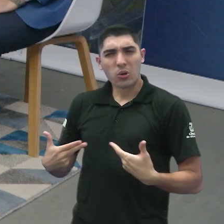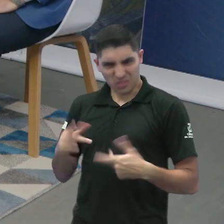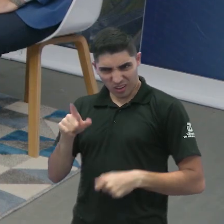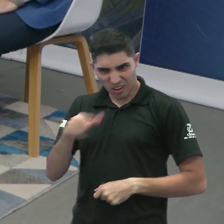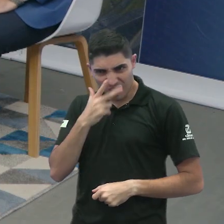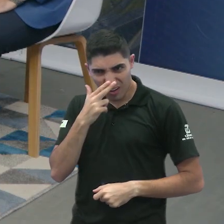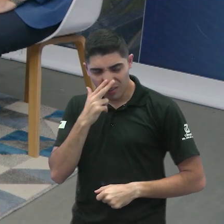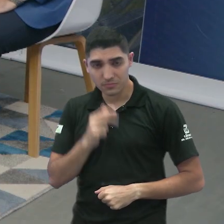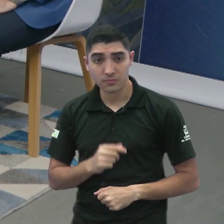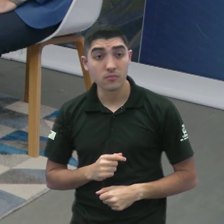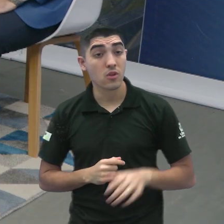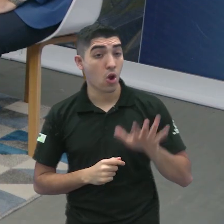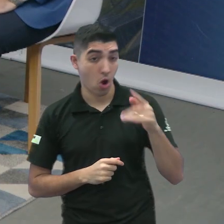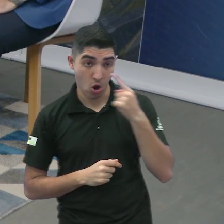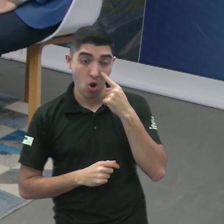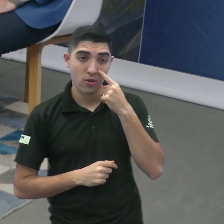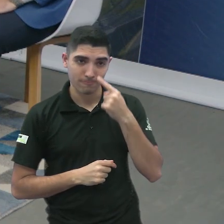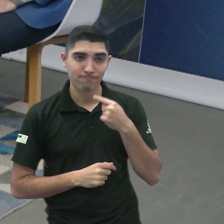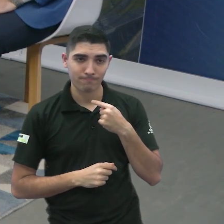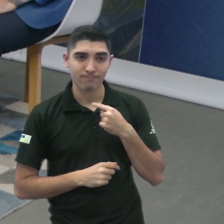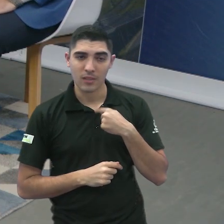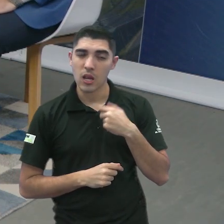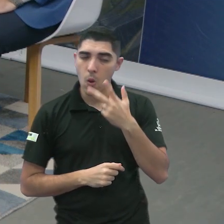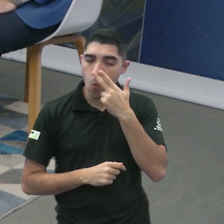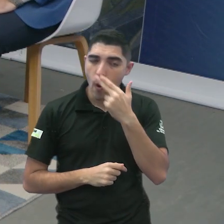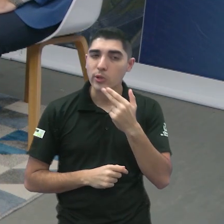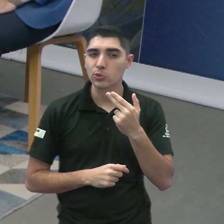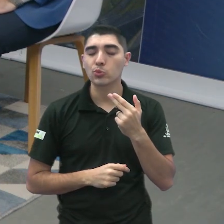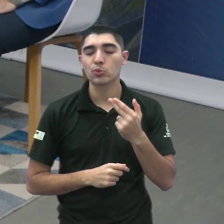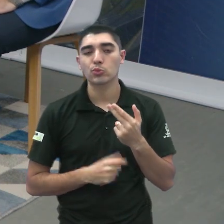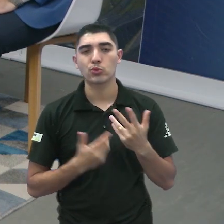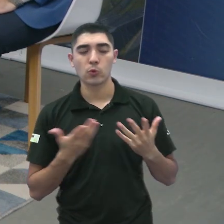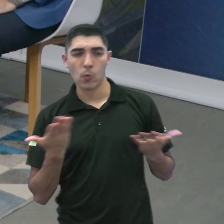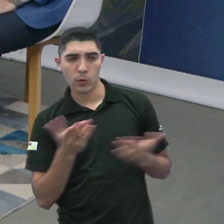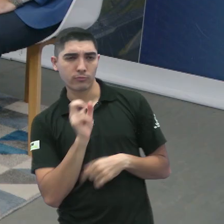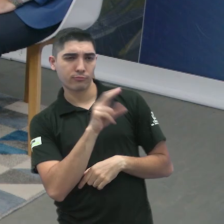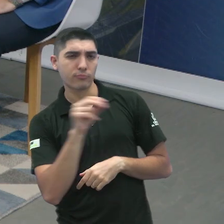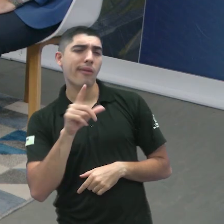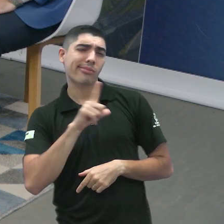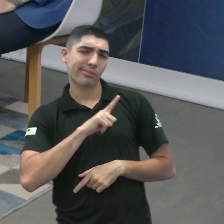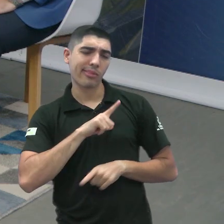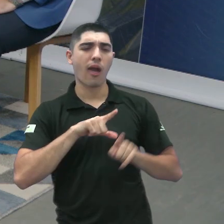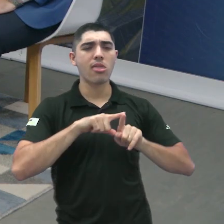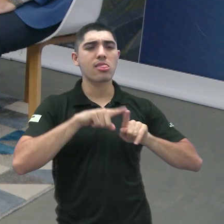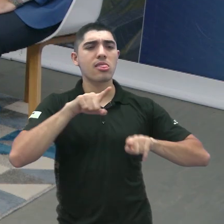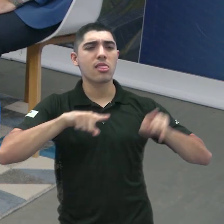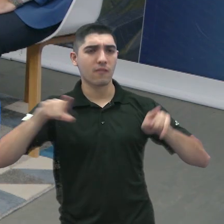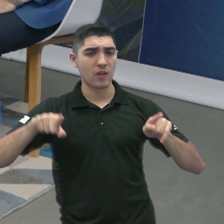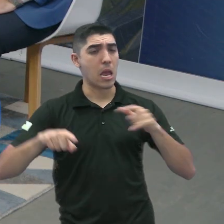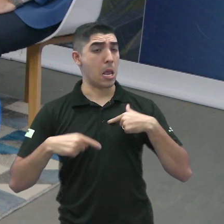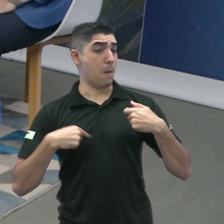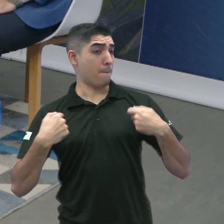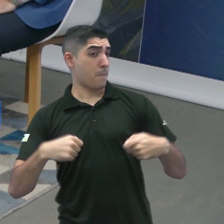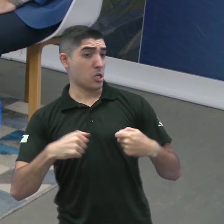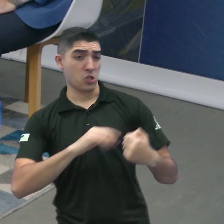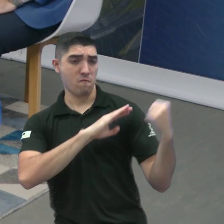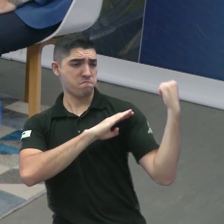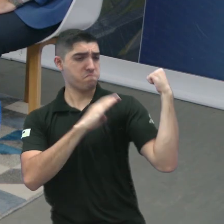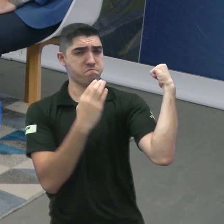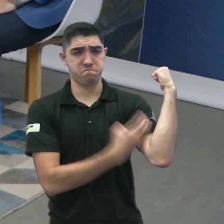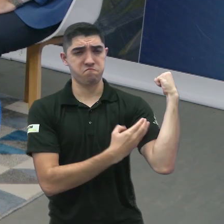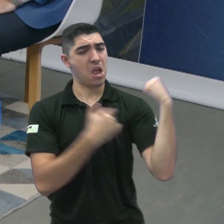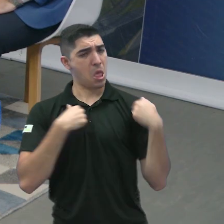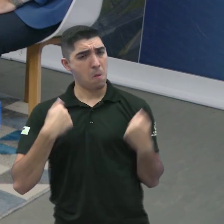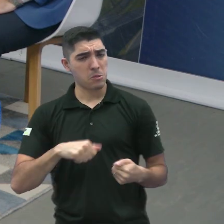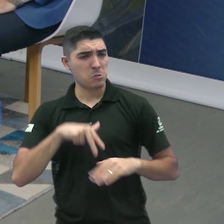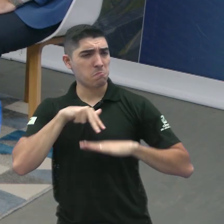isso? Olha, a sensação que eu tenho é que isso está acontecendo. Há uma vendagem em todos os níveis de que tem que ser forte, de que